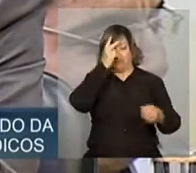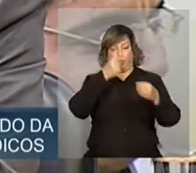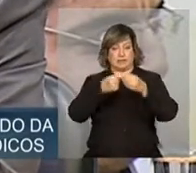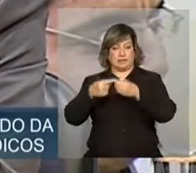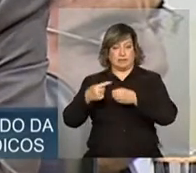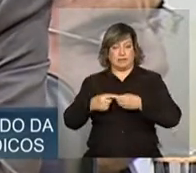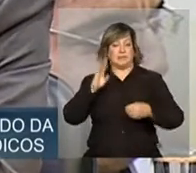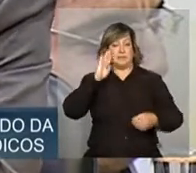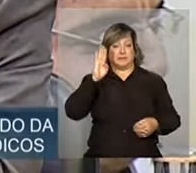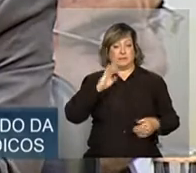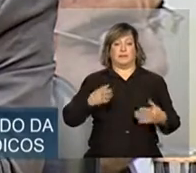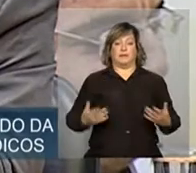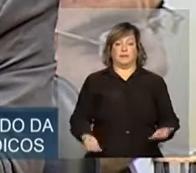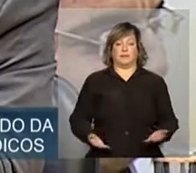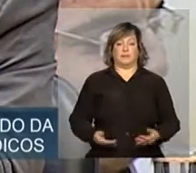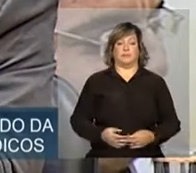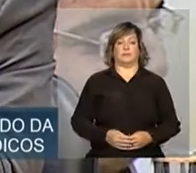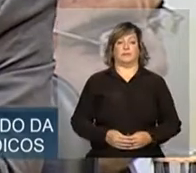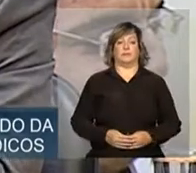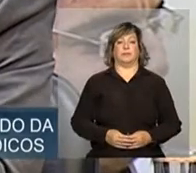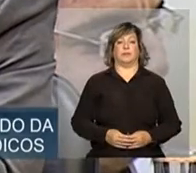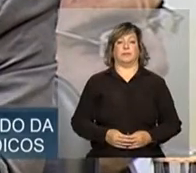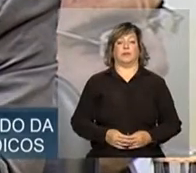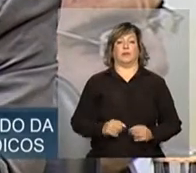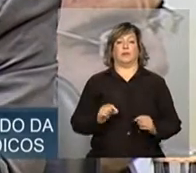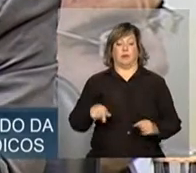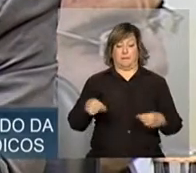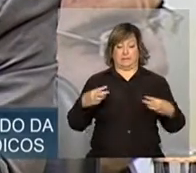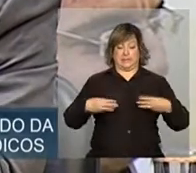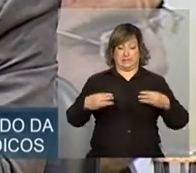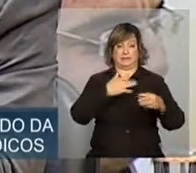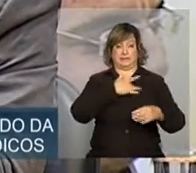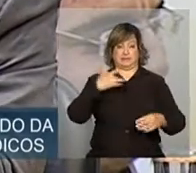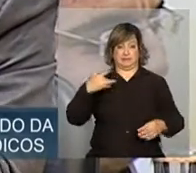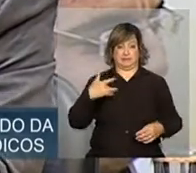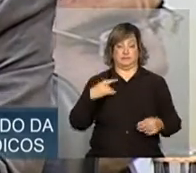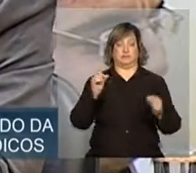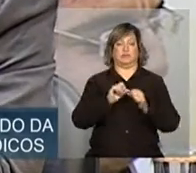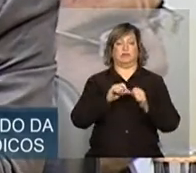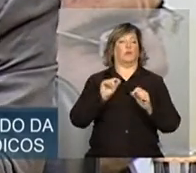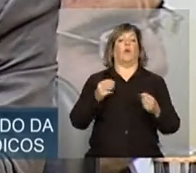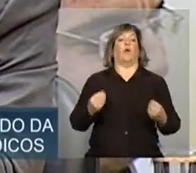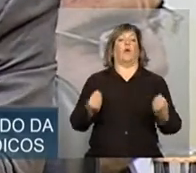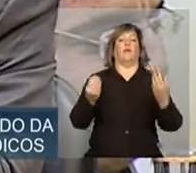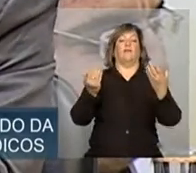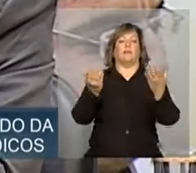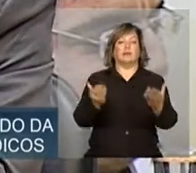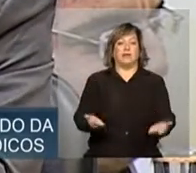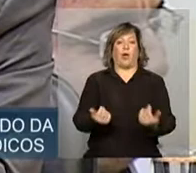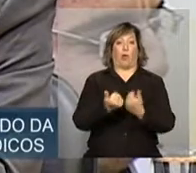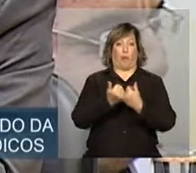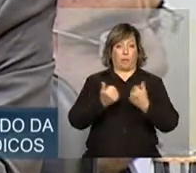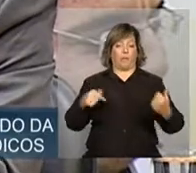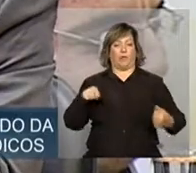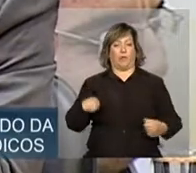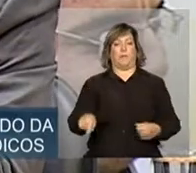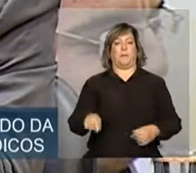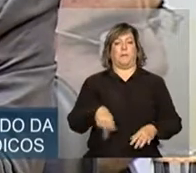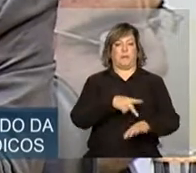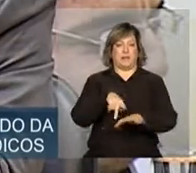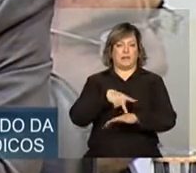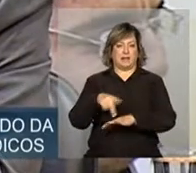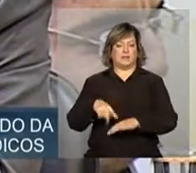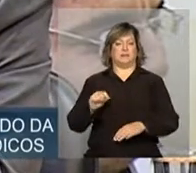são os municípios prioritários ou seja o desenho que o ministério da saúde fará é ofertar para a cooperação com países